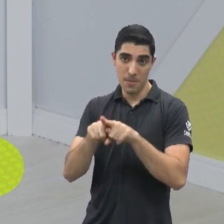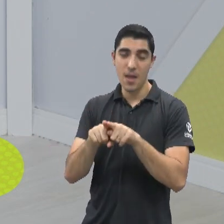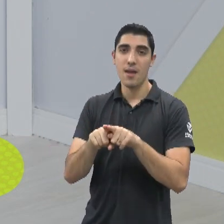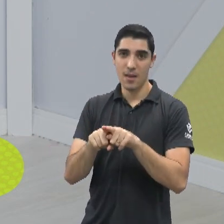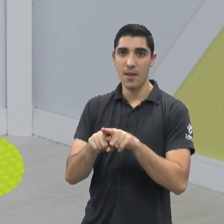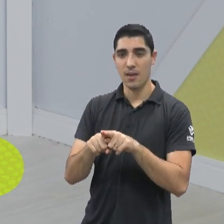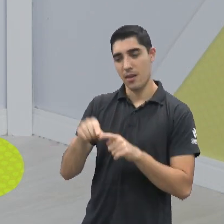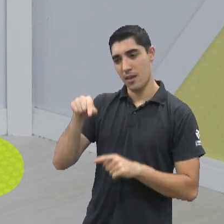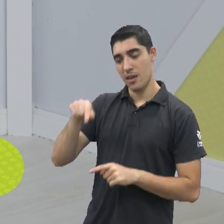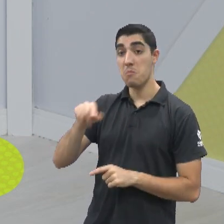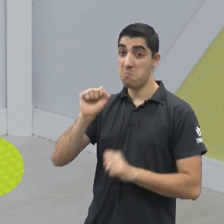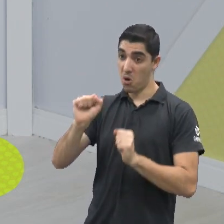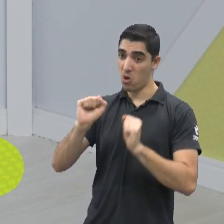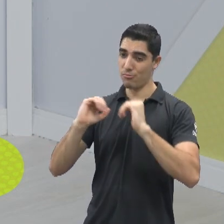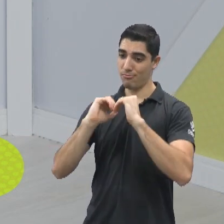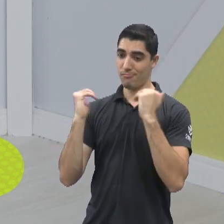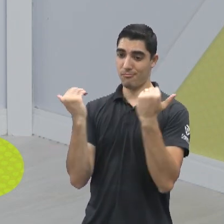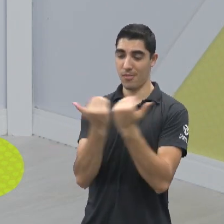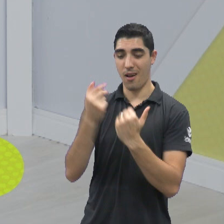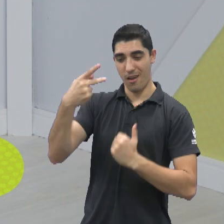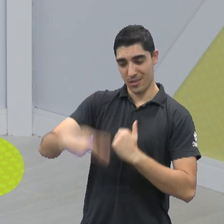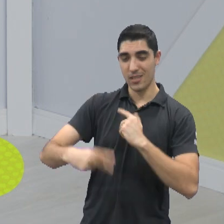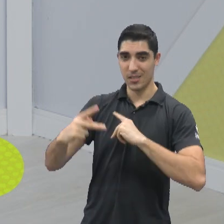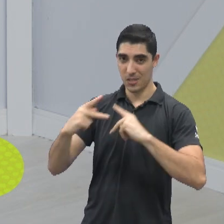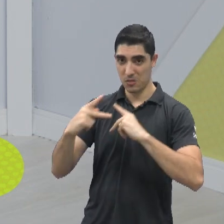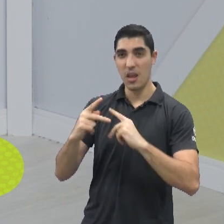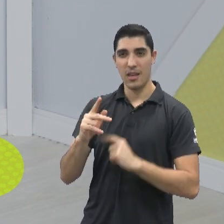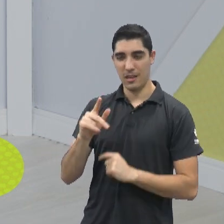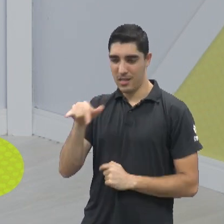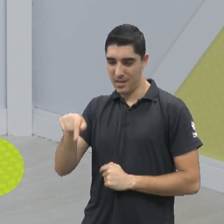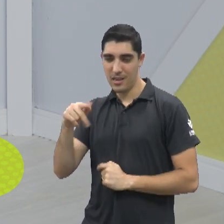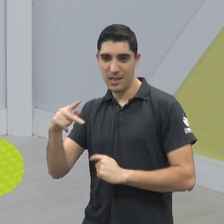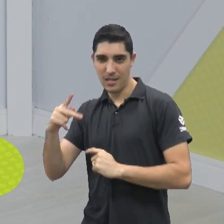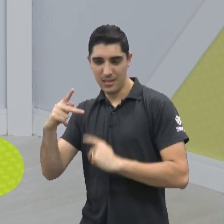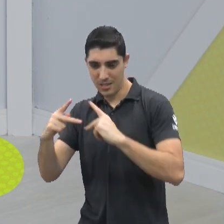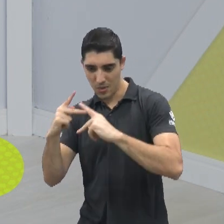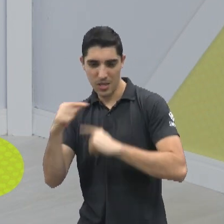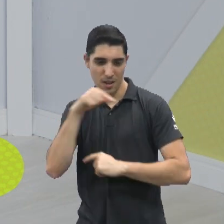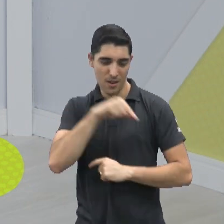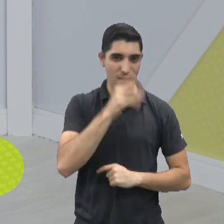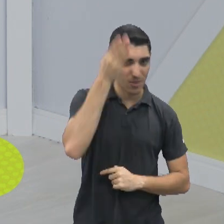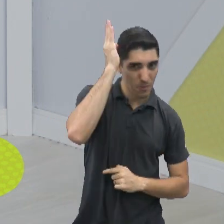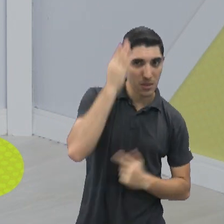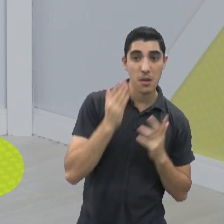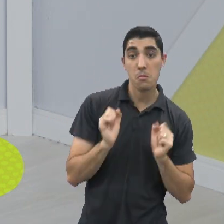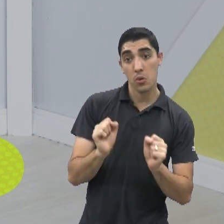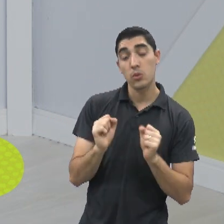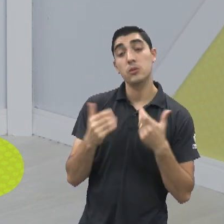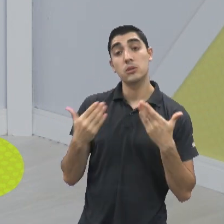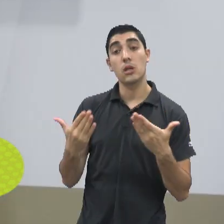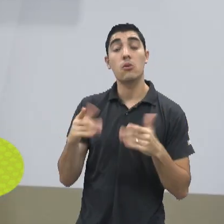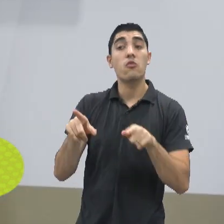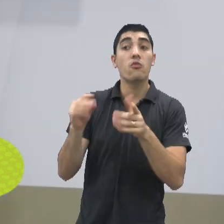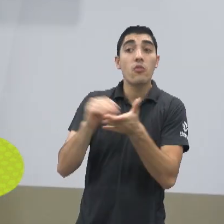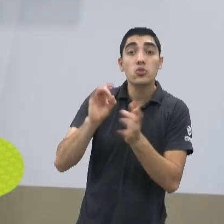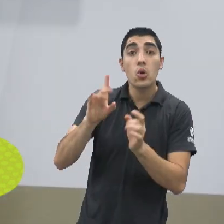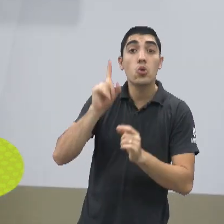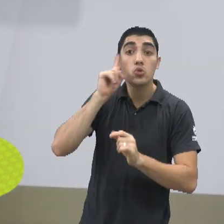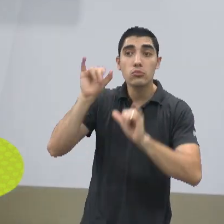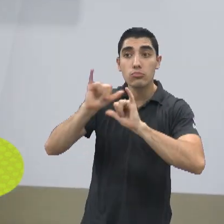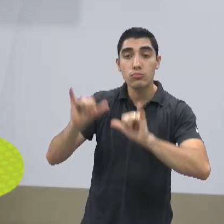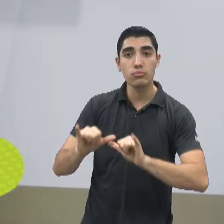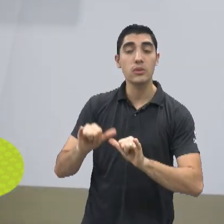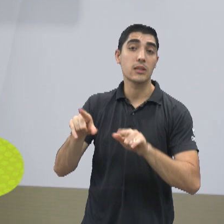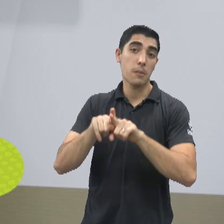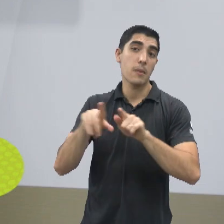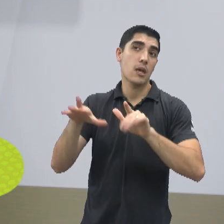clássico aqui no Martins Pereira, mas a gente já sabe mais ou menos como vai acontecer o campeonato, data, quando termina, quando acaba e as regras, né? Com certeza, e